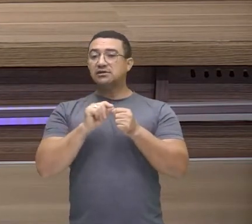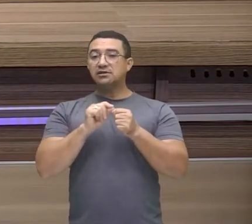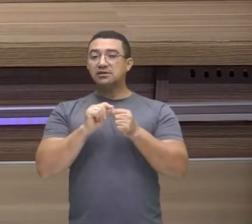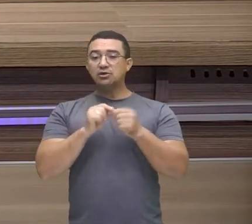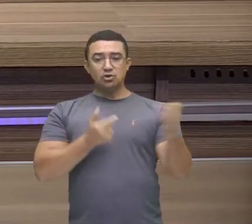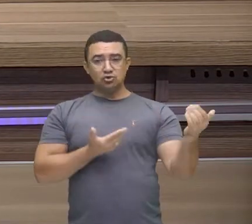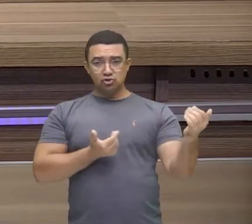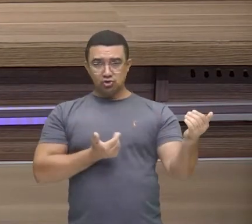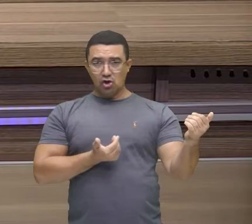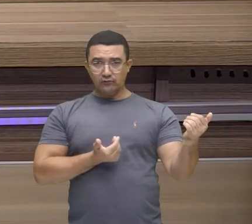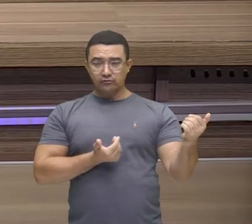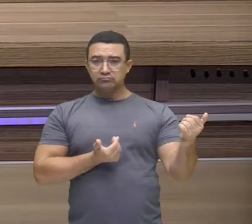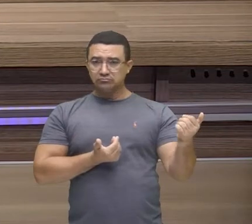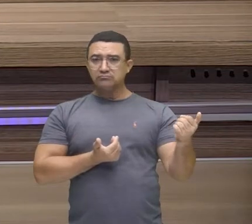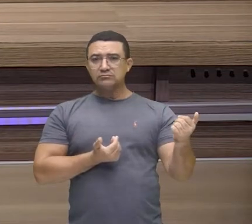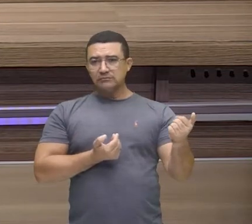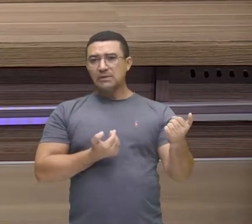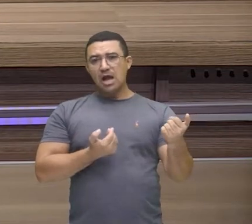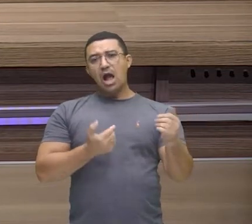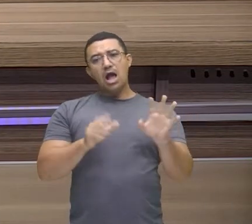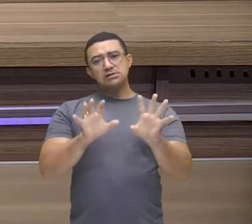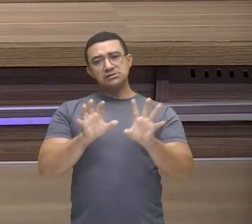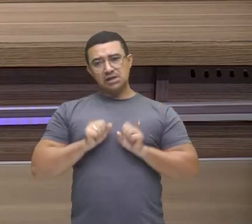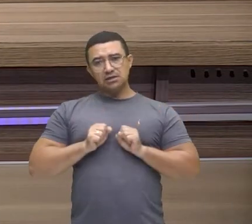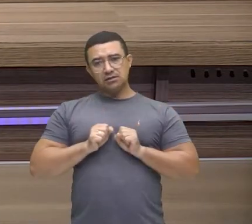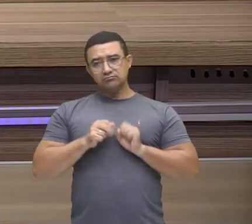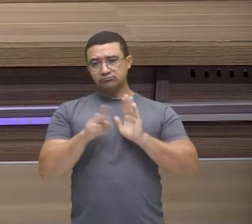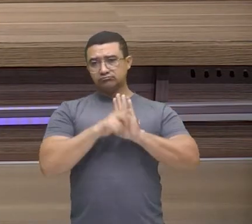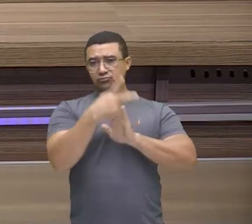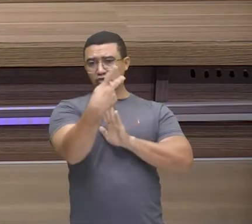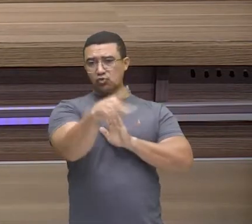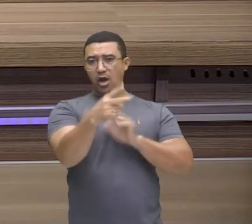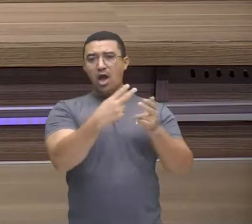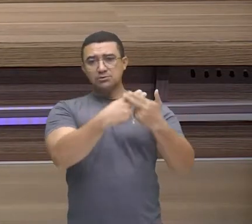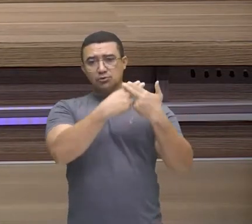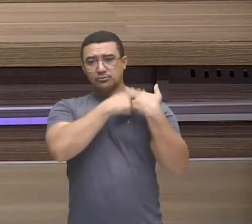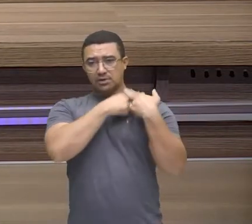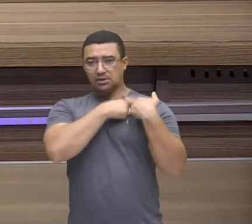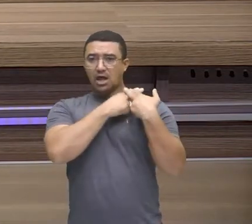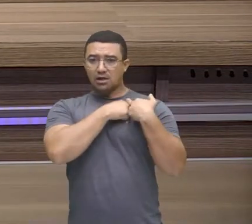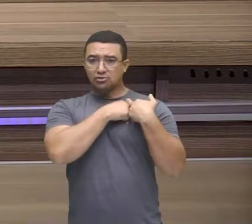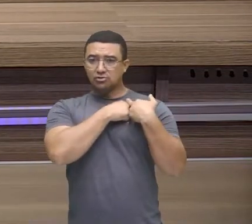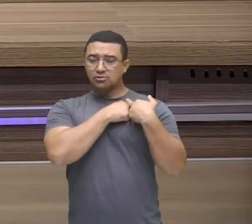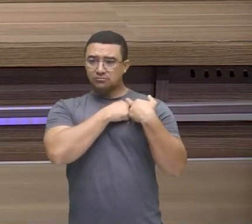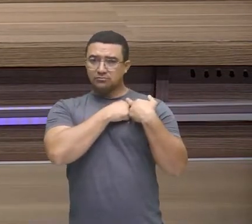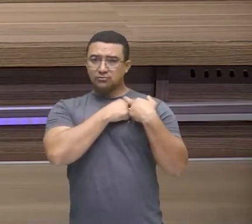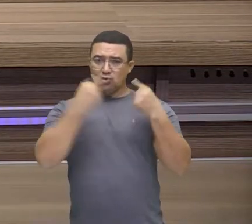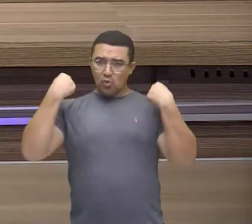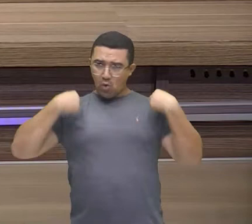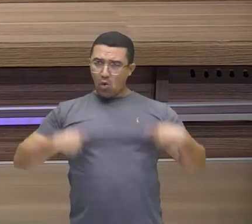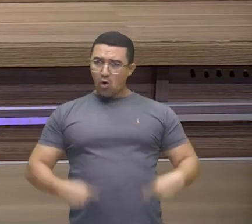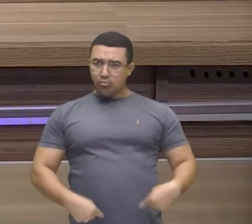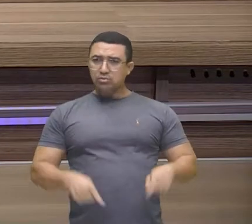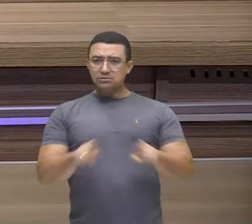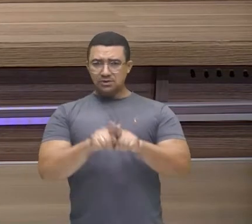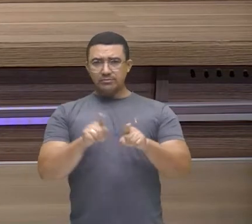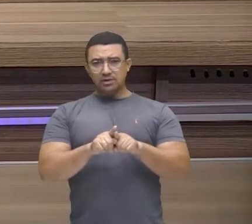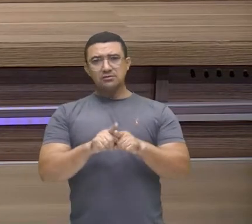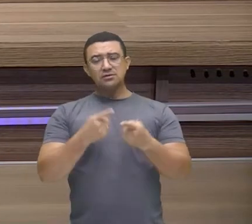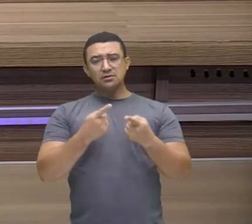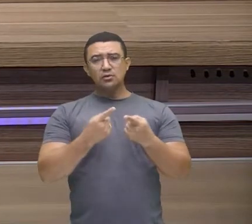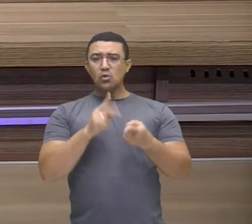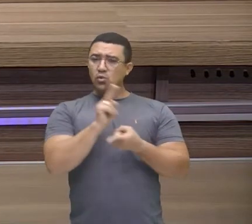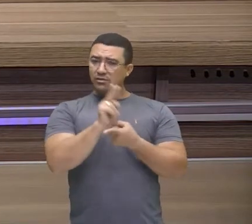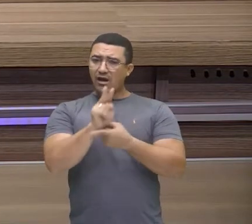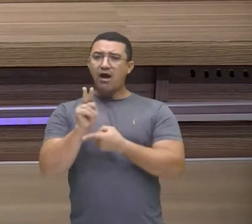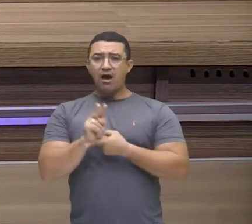adolescentes assumam a responsabilidade com seus corpos e que eles passem, né, a ter o cuidado necessário. Porque